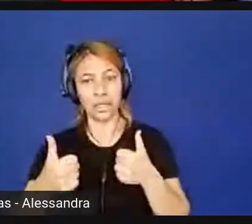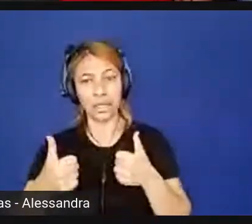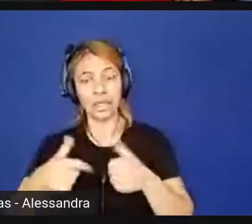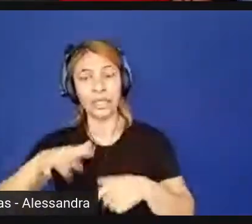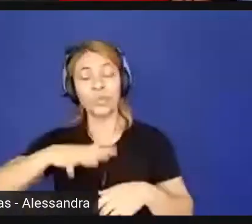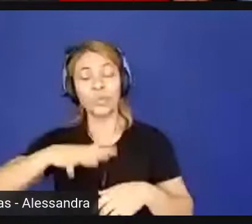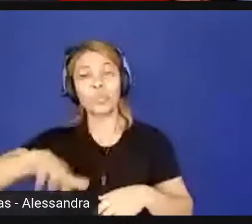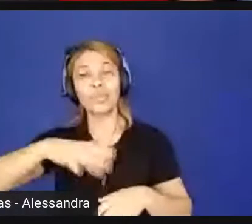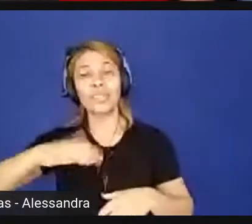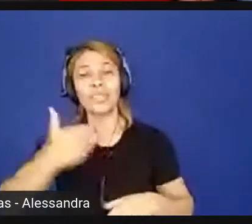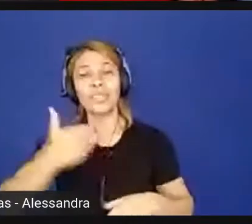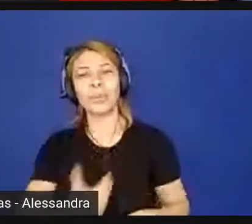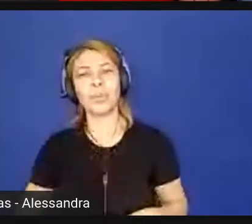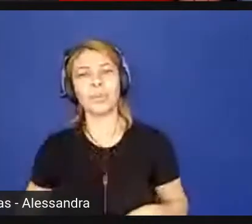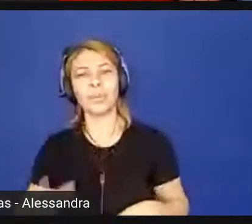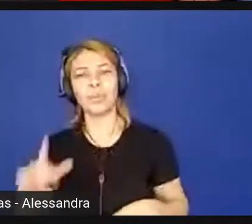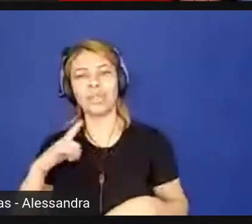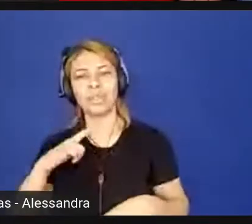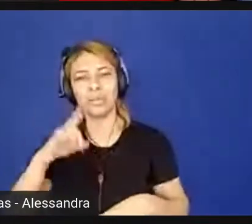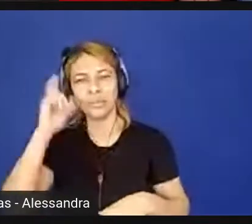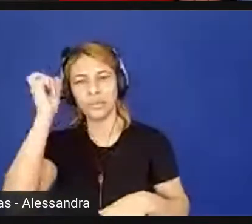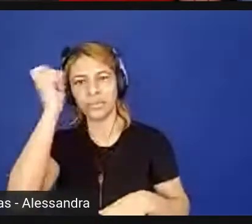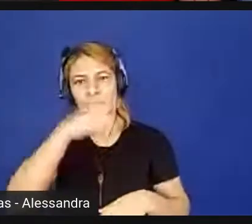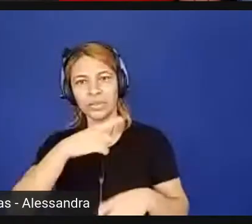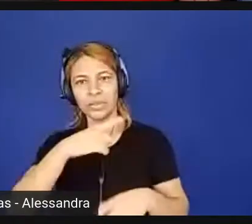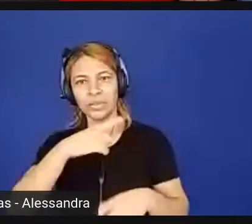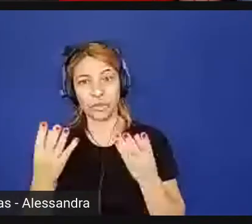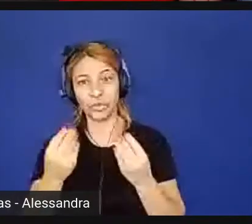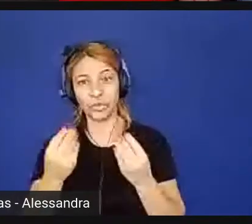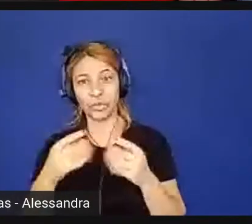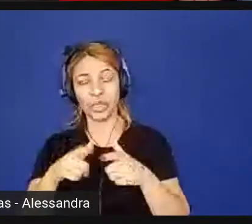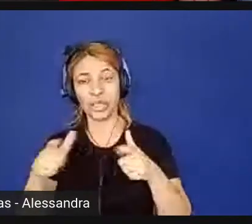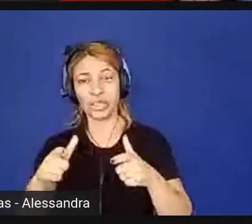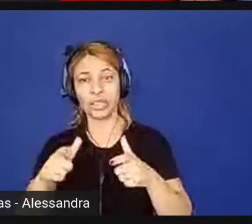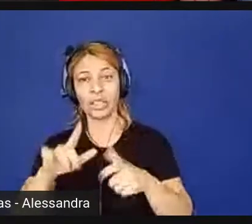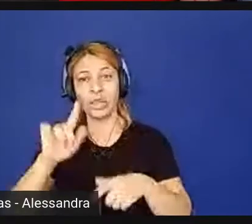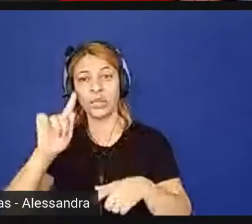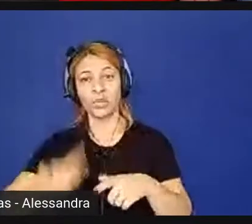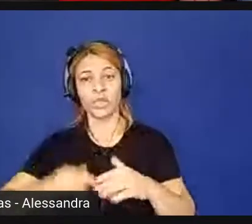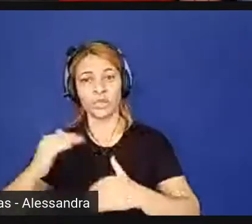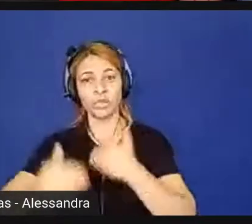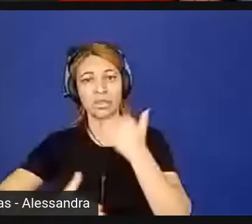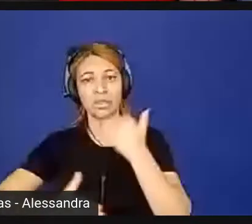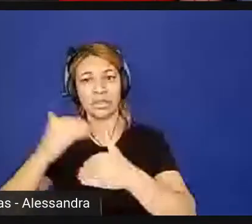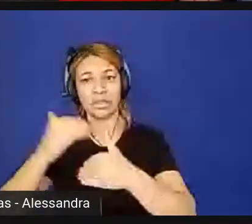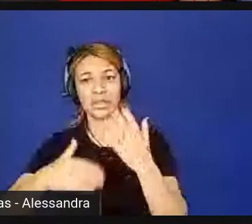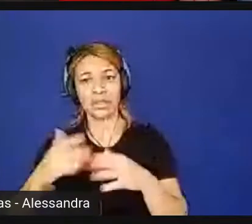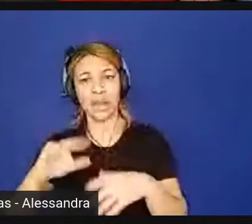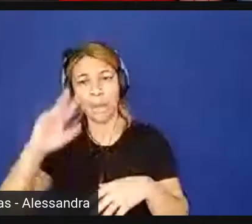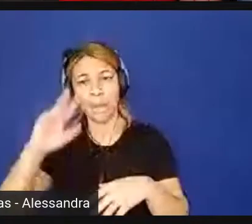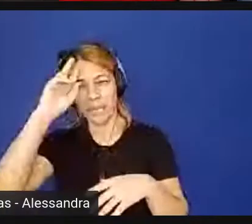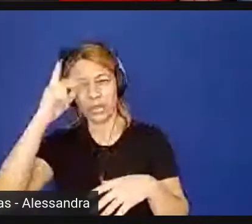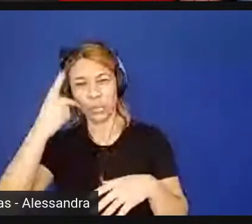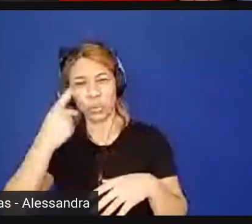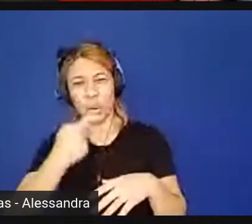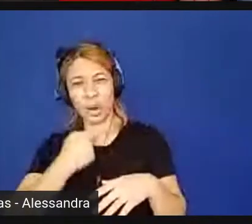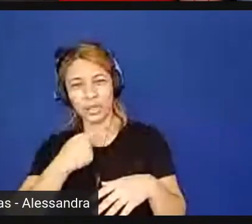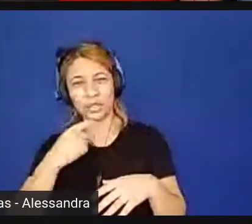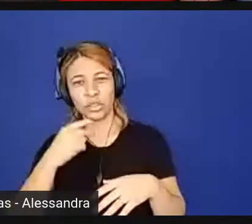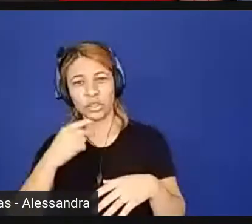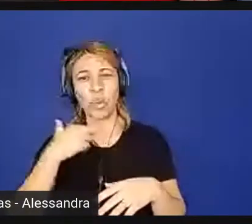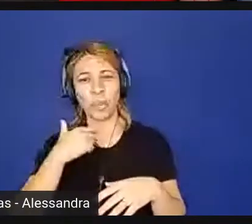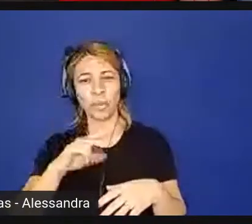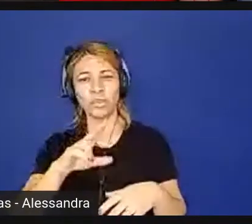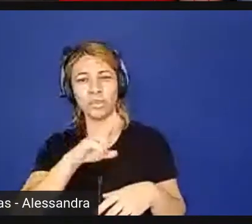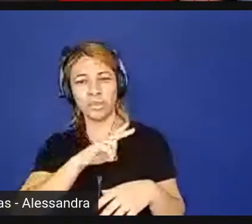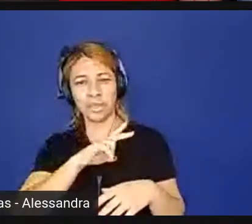tem uma dificuldade muito grande de gestão por desempenho. Eu, pessoalmente, não acho que a gente pode prescindir no setor público da estabilidade. Agora, a